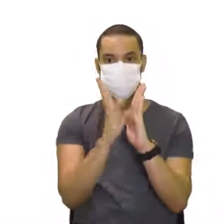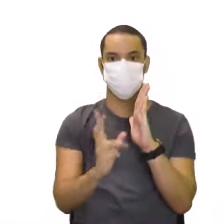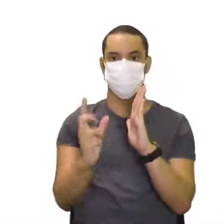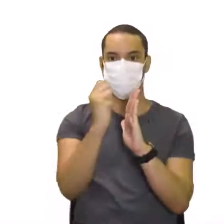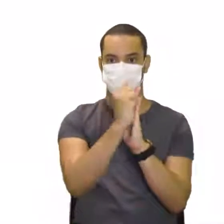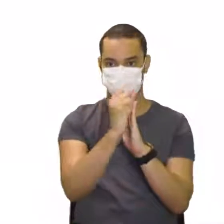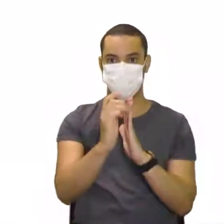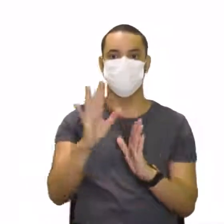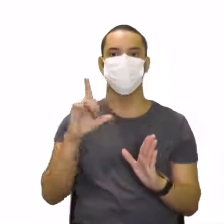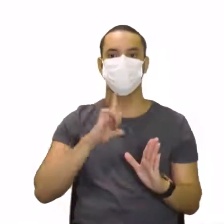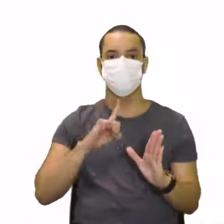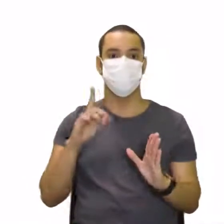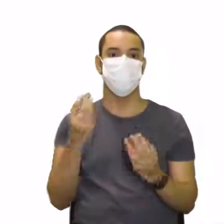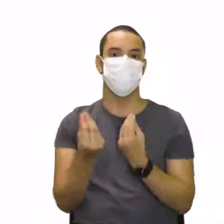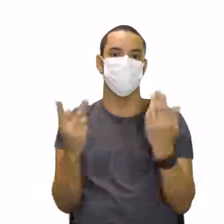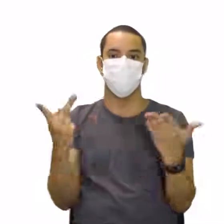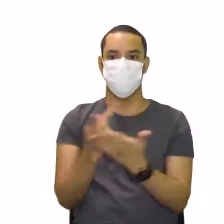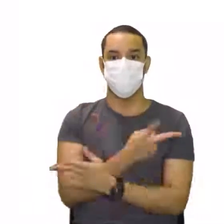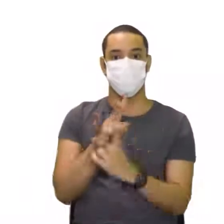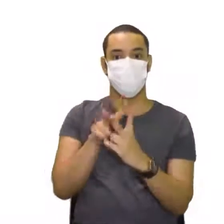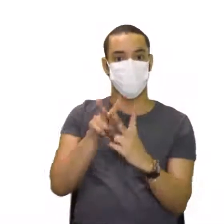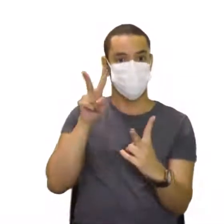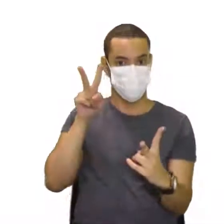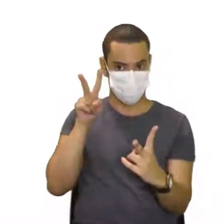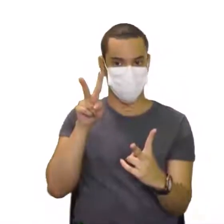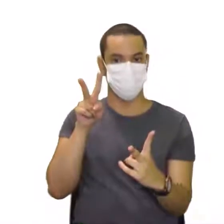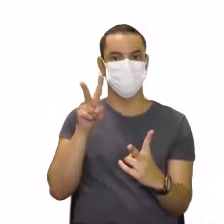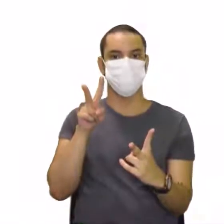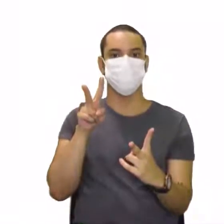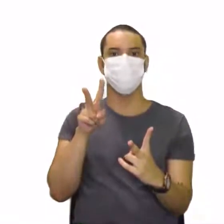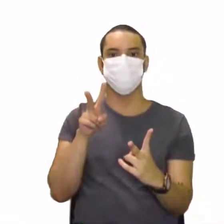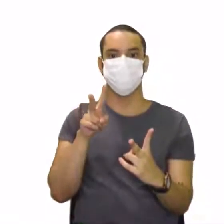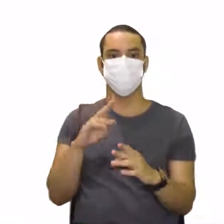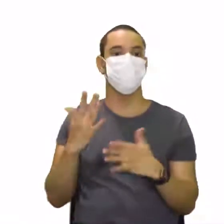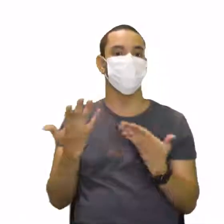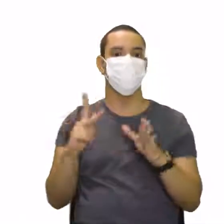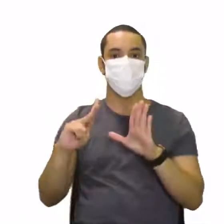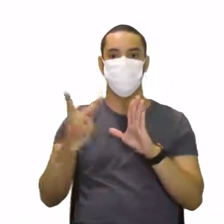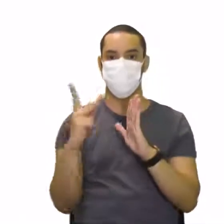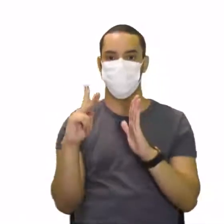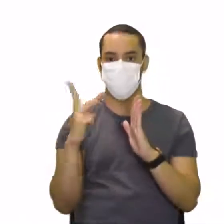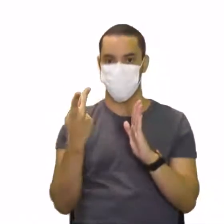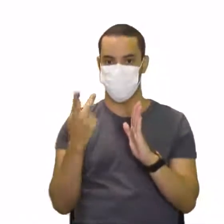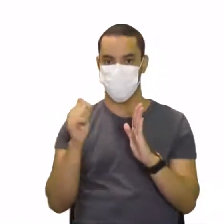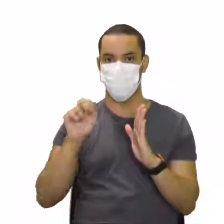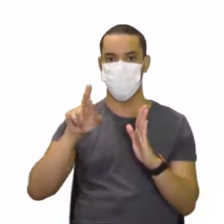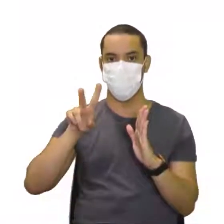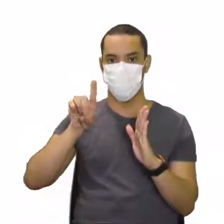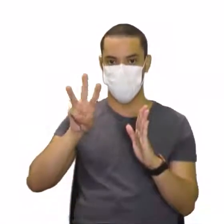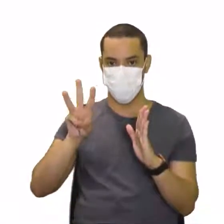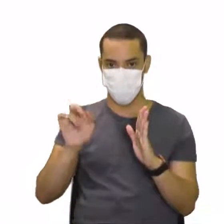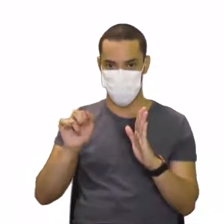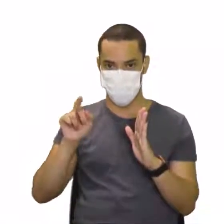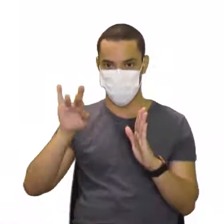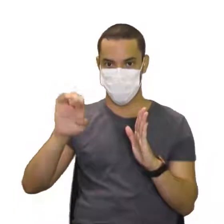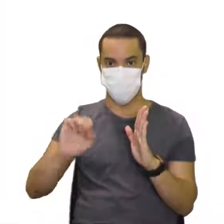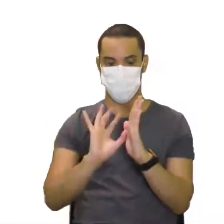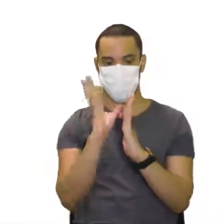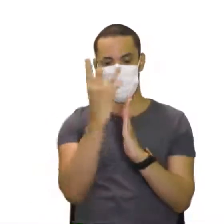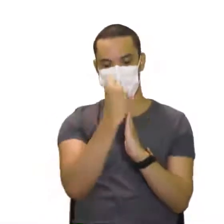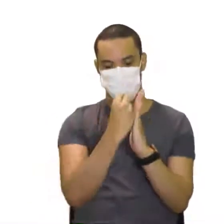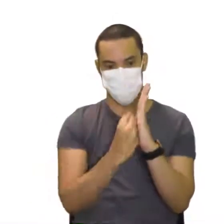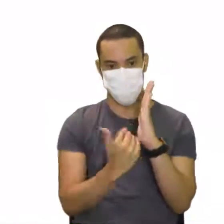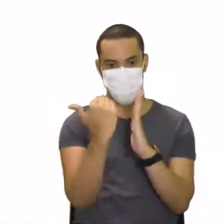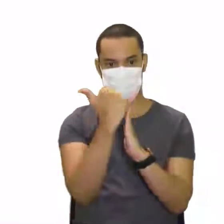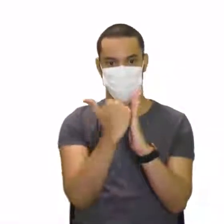em meios virtuais, ok? Então, hardware é a parte física, tá? Então, por exemplo,